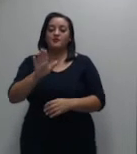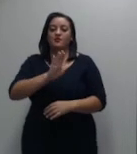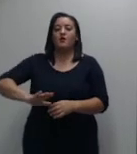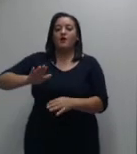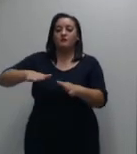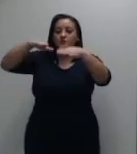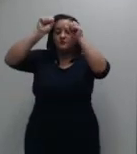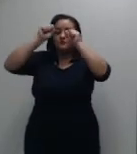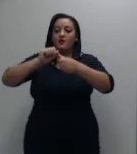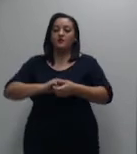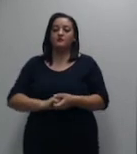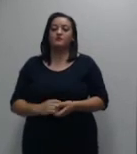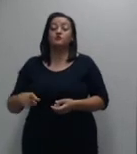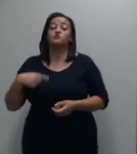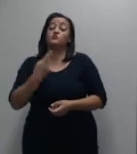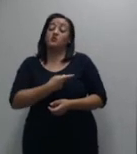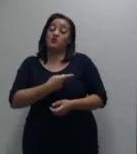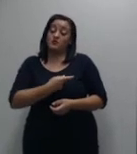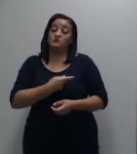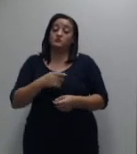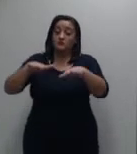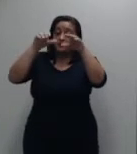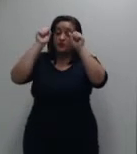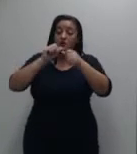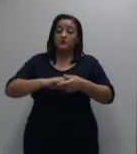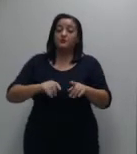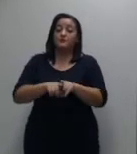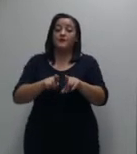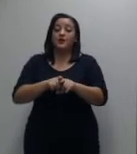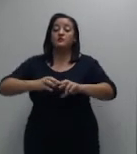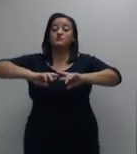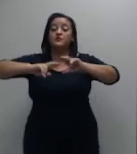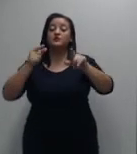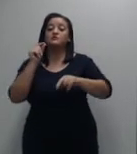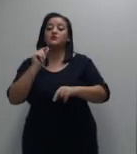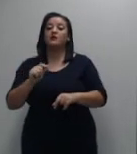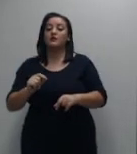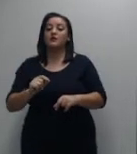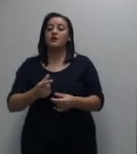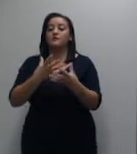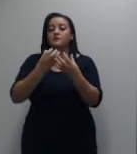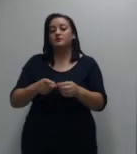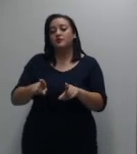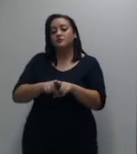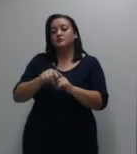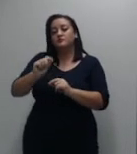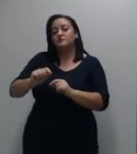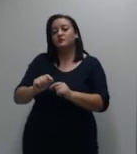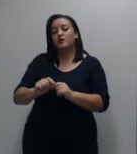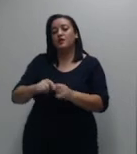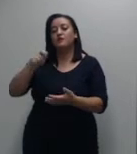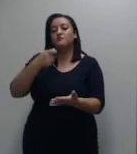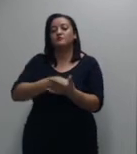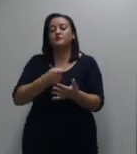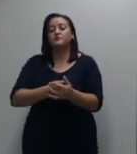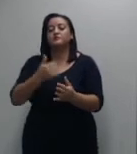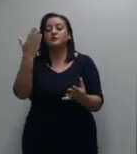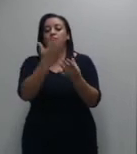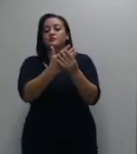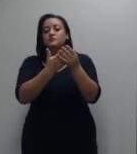o nosso tribunal da nossa cor controvérsia é a possibilidade de a interposição de embargos